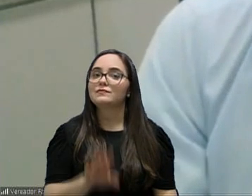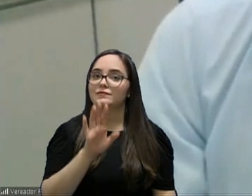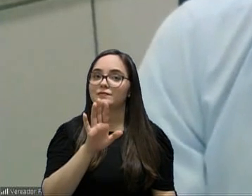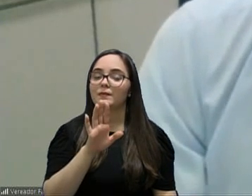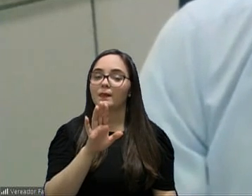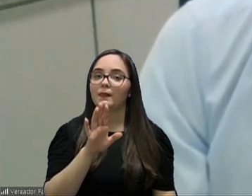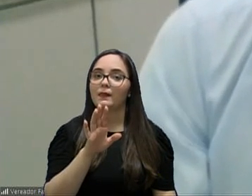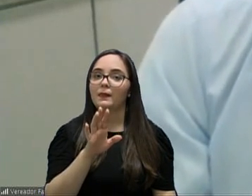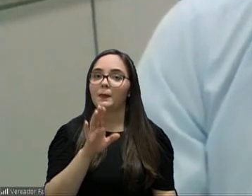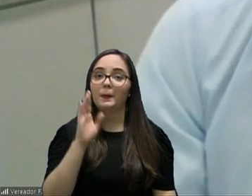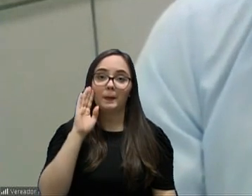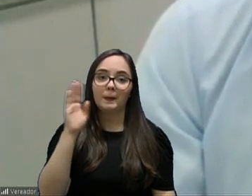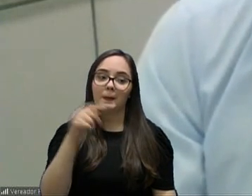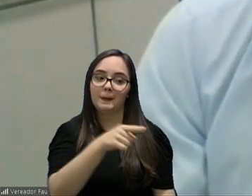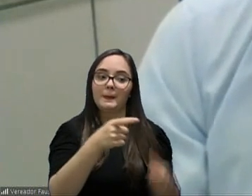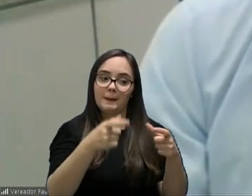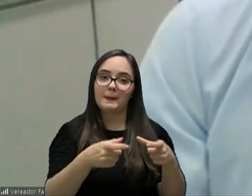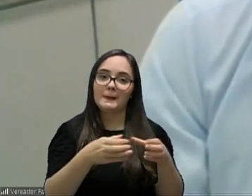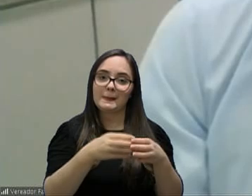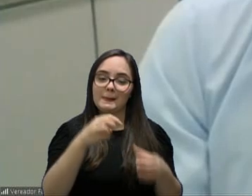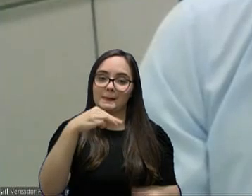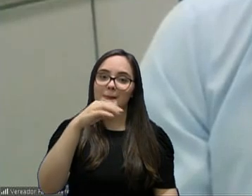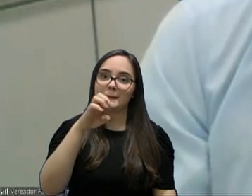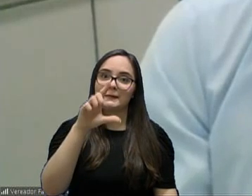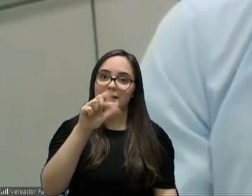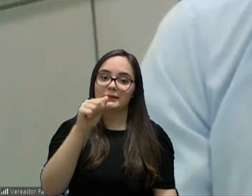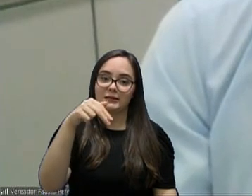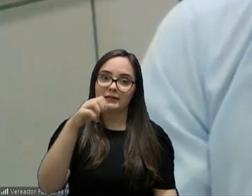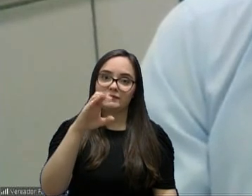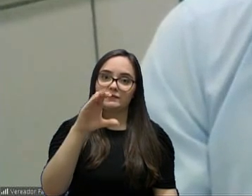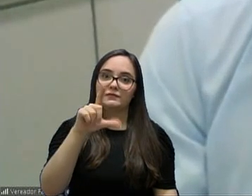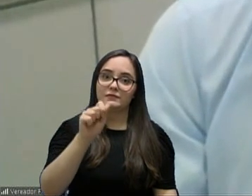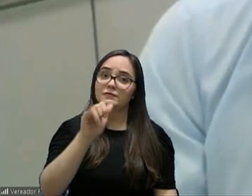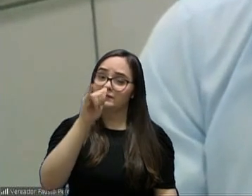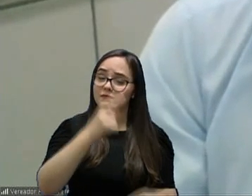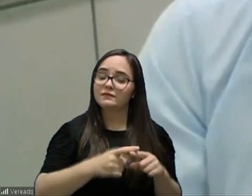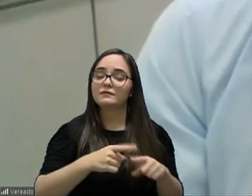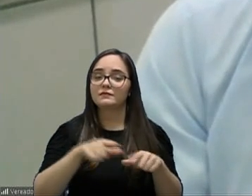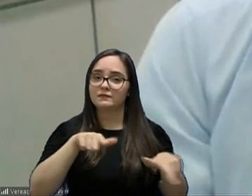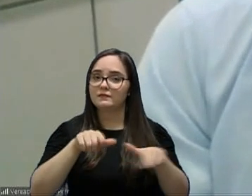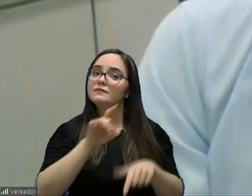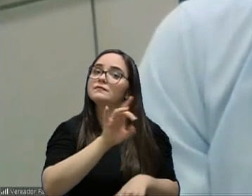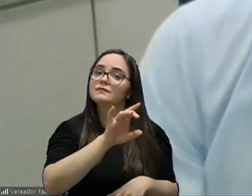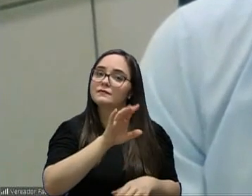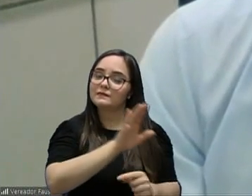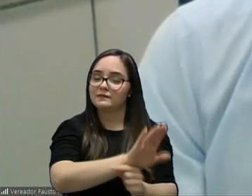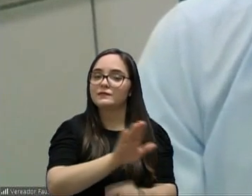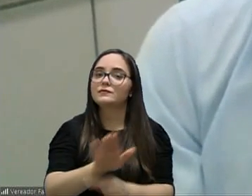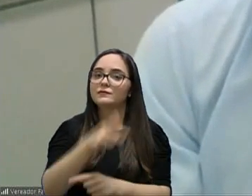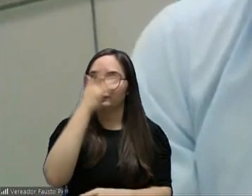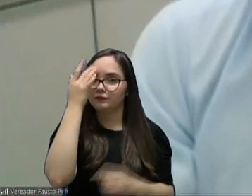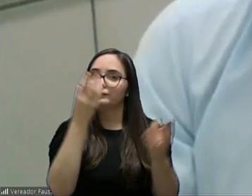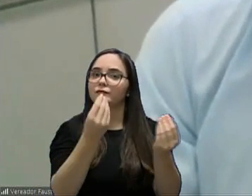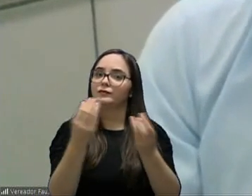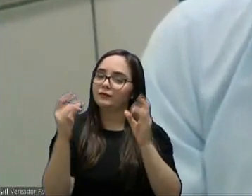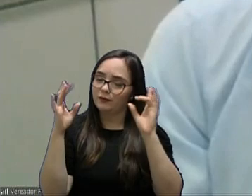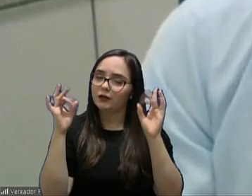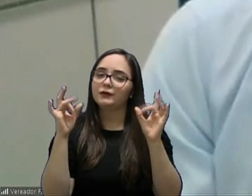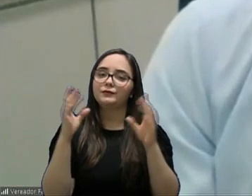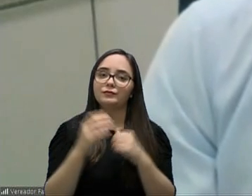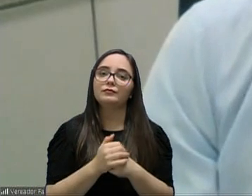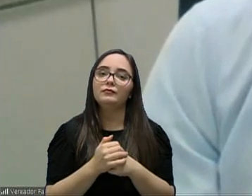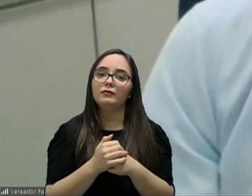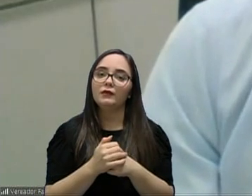precisamente com a Melanie Klein. Isso aí nos preocupa muito, porque o trabalho que é feito ali é maravilhoso, um atendimento muito especial para as nossas crianças. E eles já